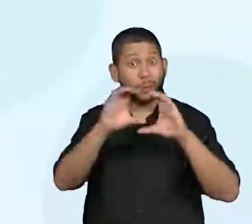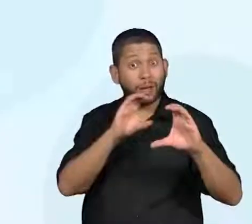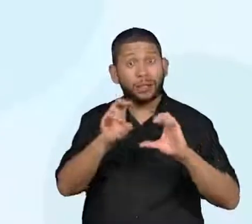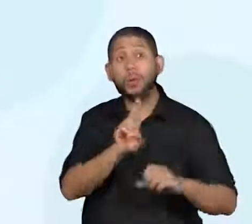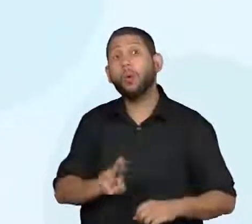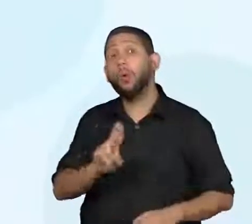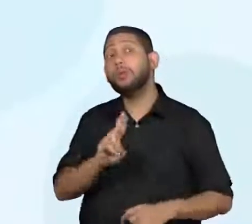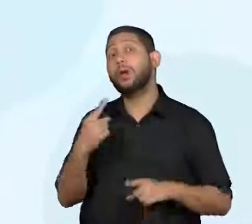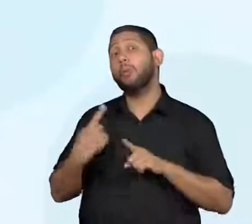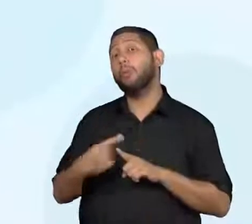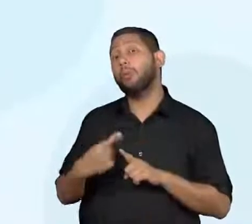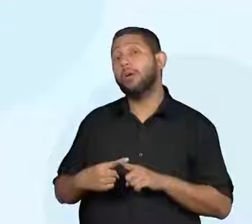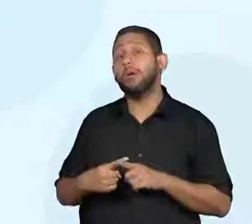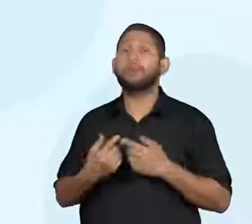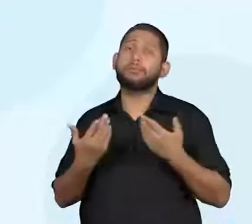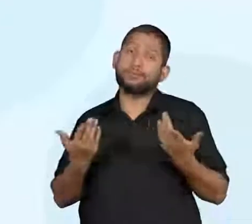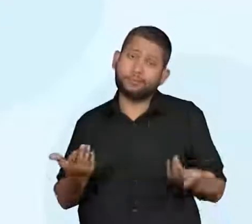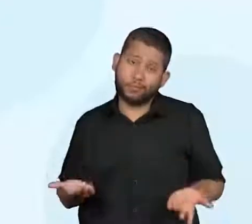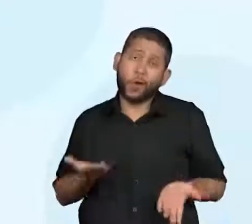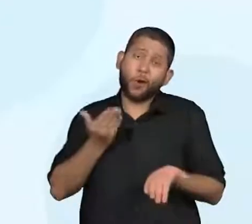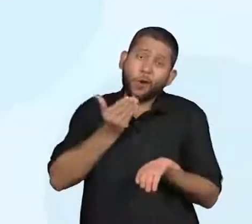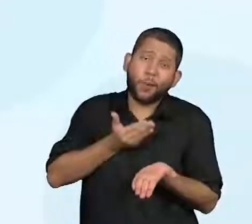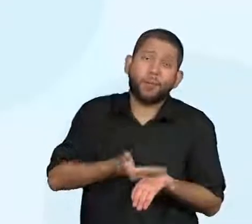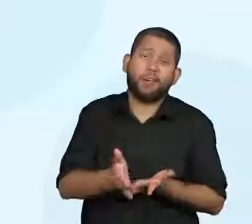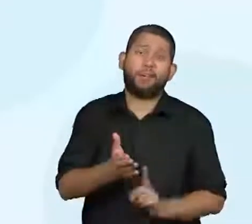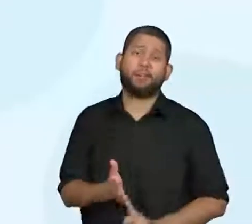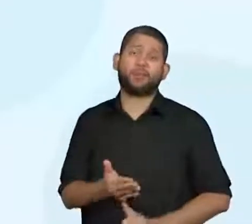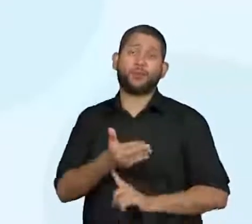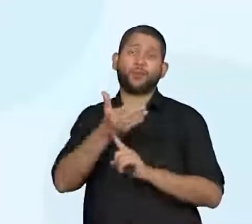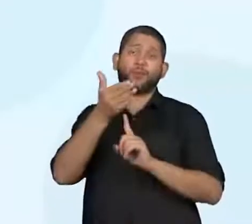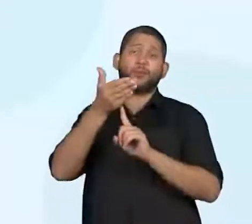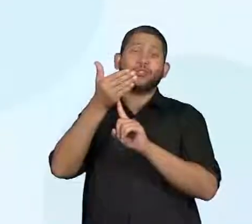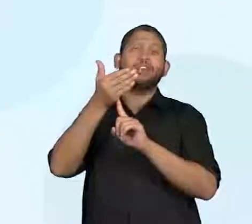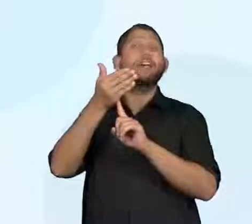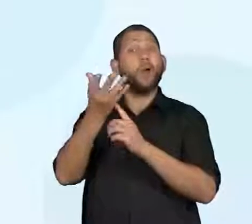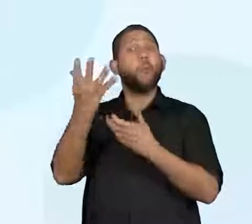comunicação só se tornou possível por conta das